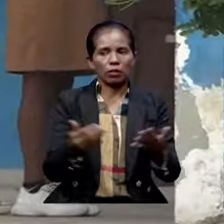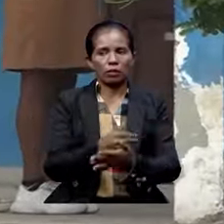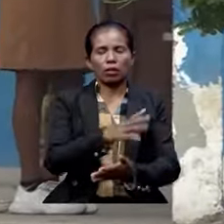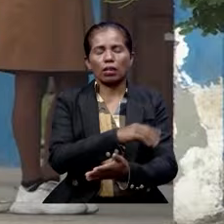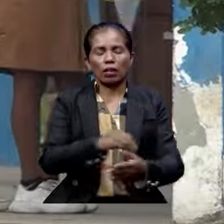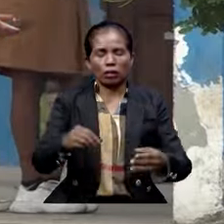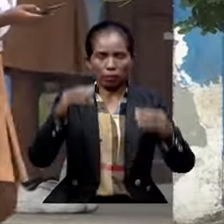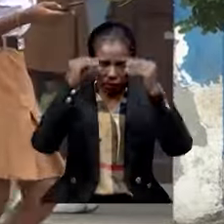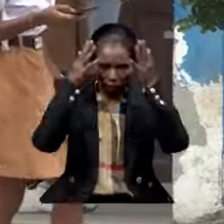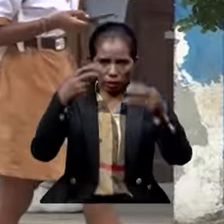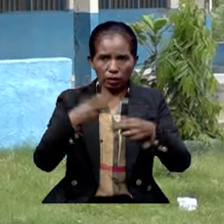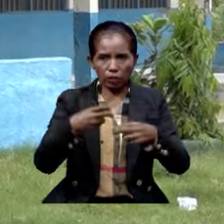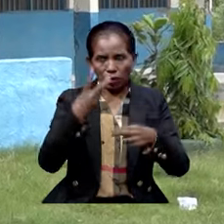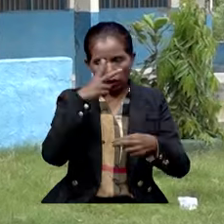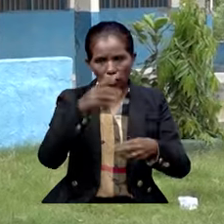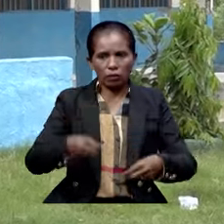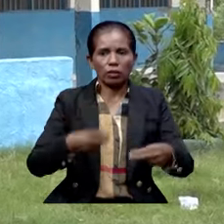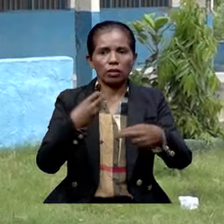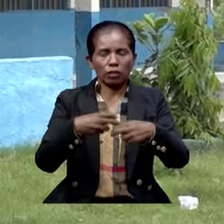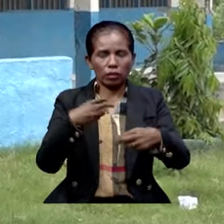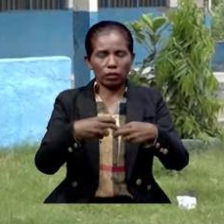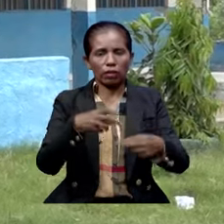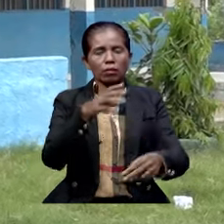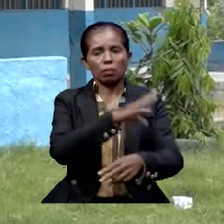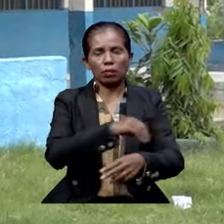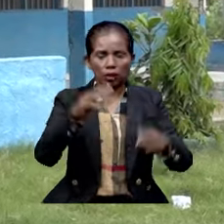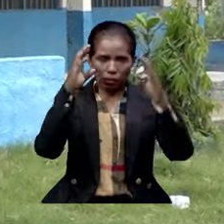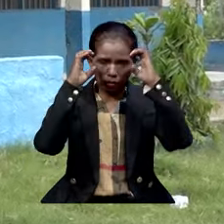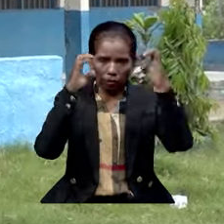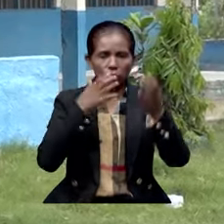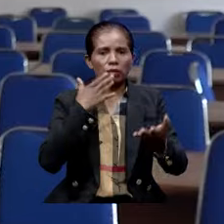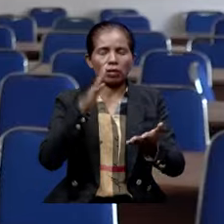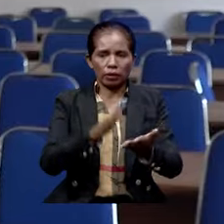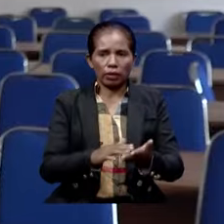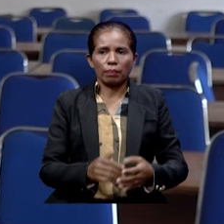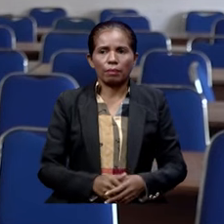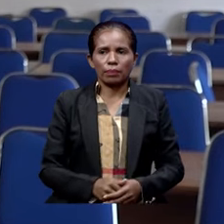seja difícil, a tu controla, não foi impacto, vai qualidade da educação. Agora,